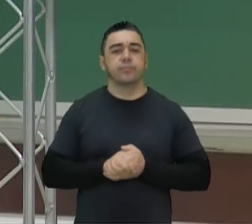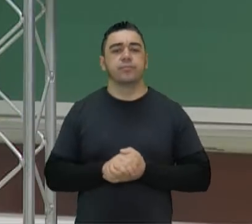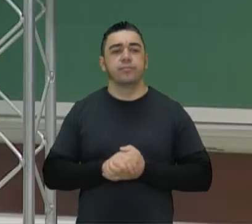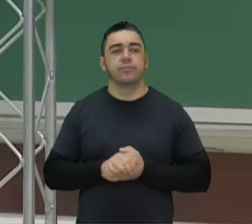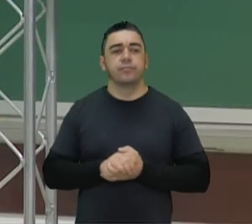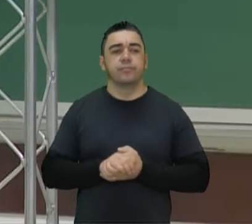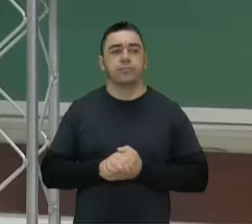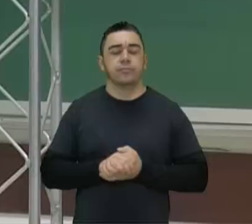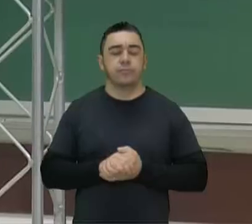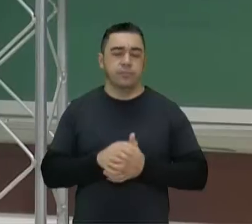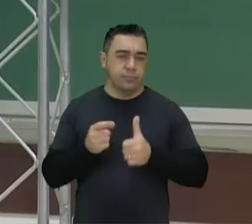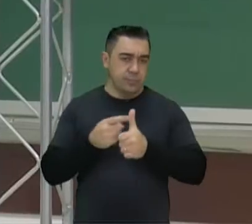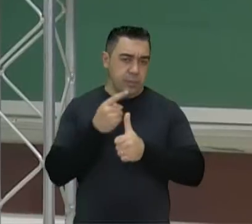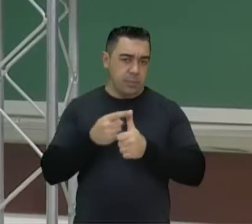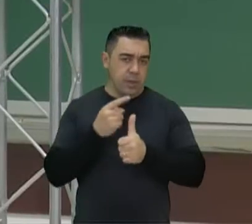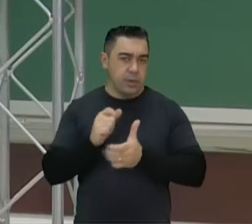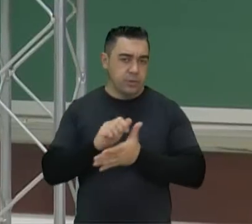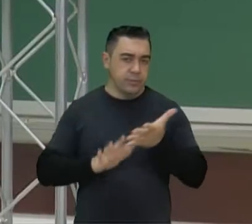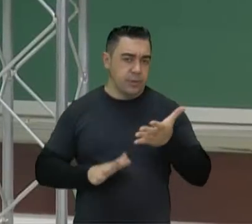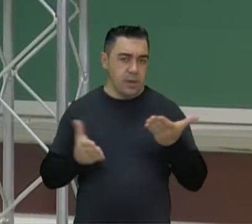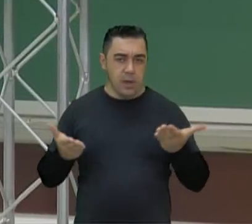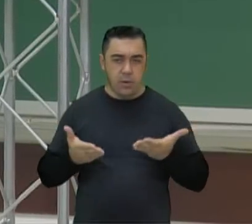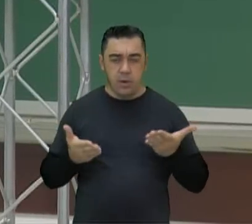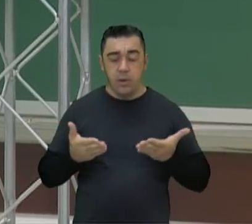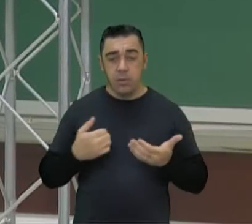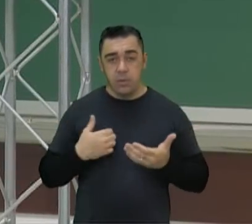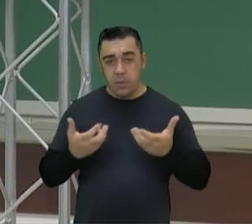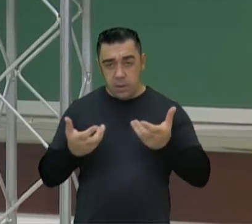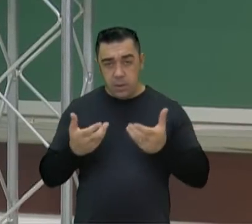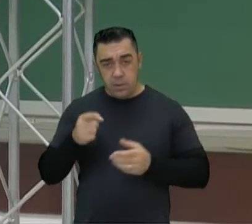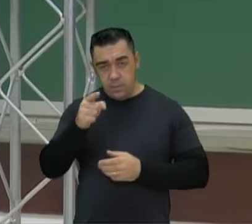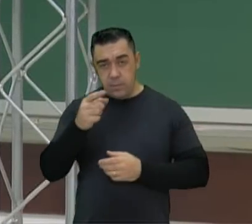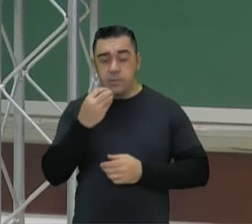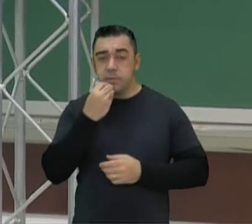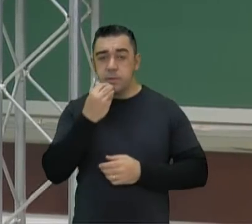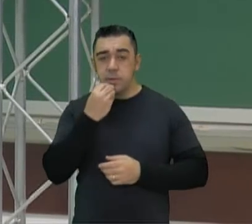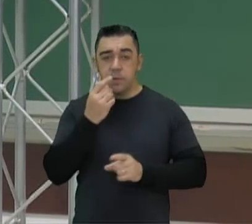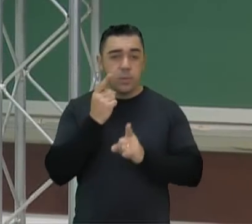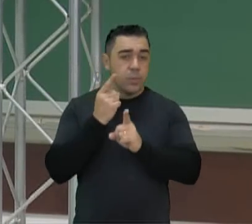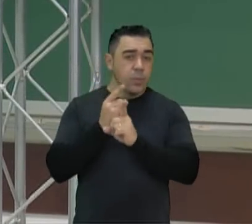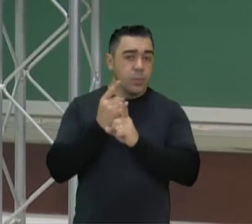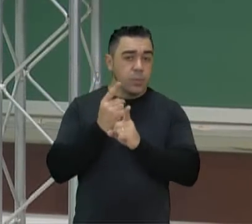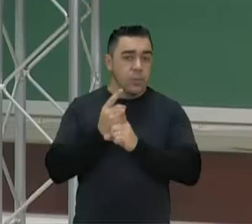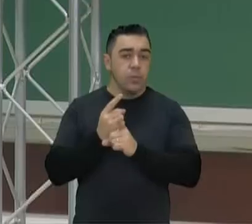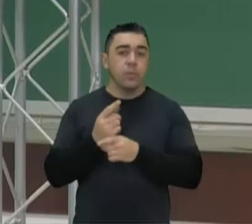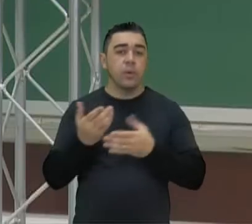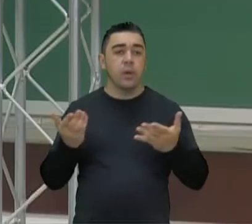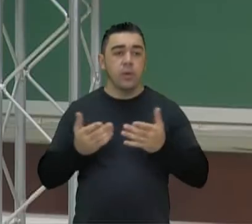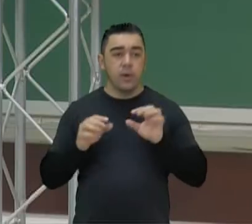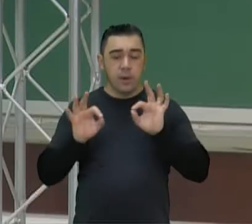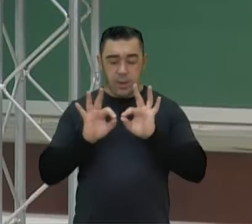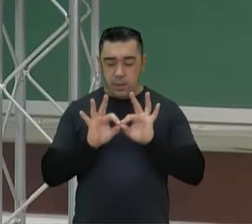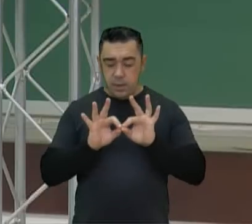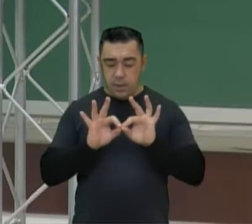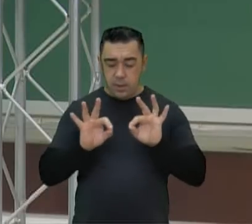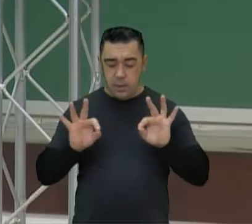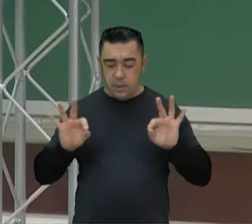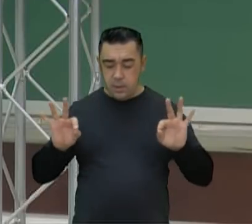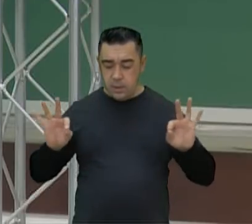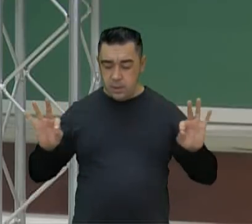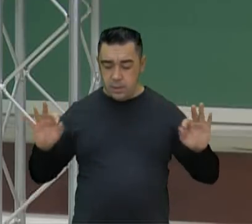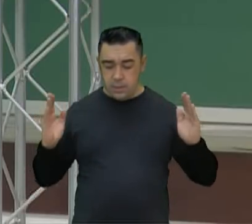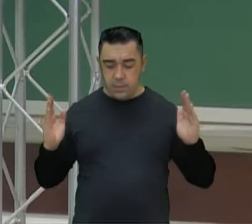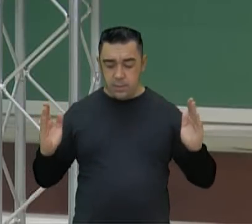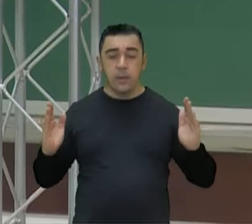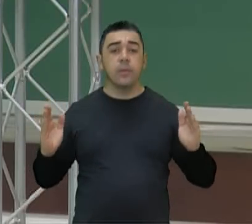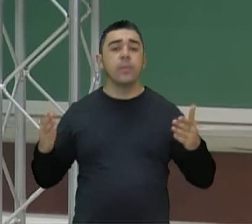Nesse primeiro exercício, eu gostaria que vocês tentassem identificar nesta reta